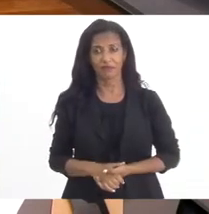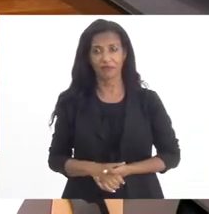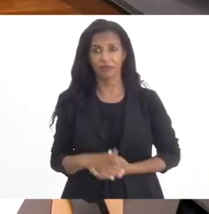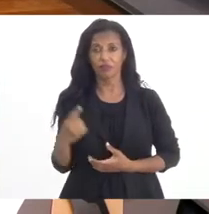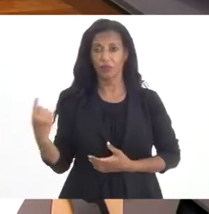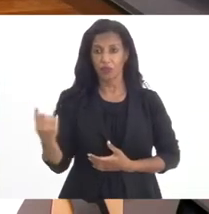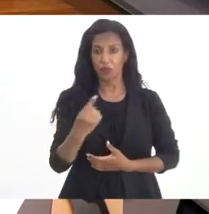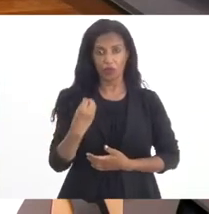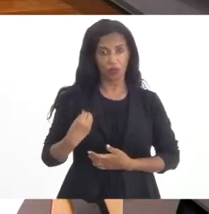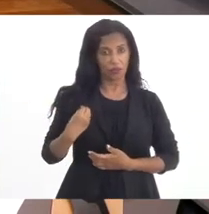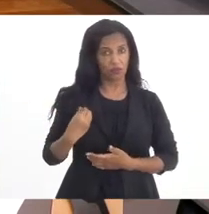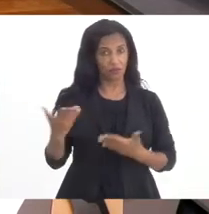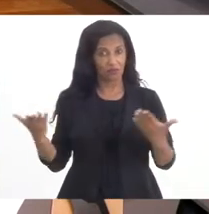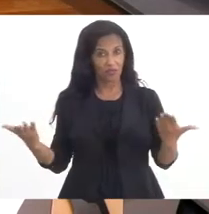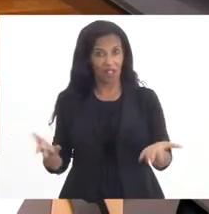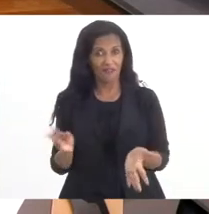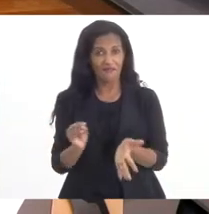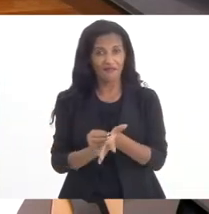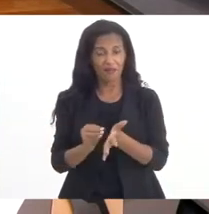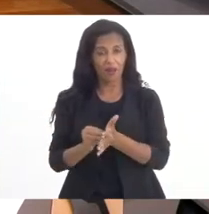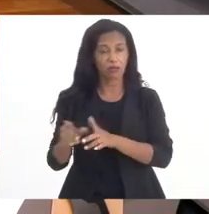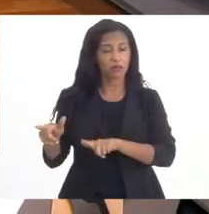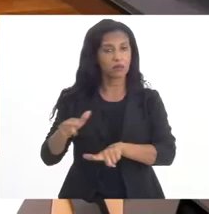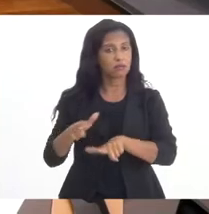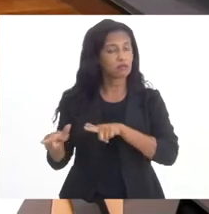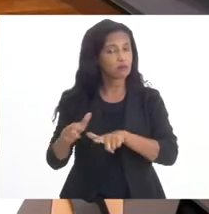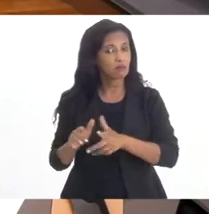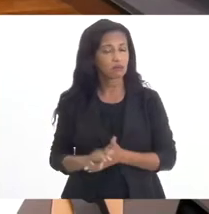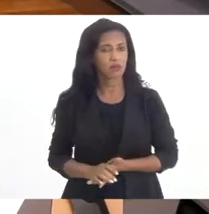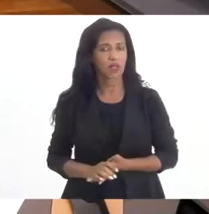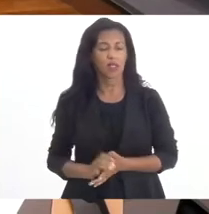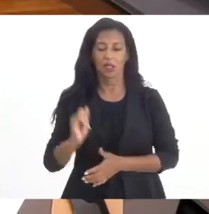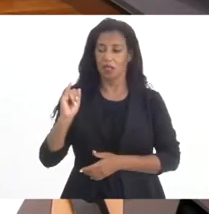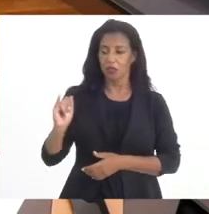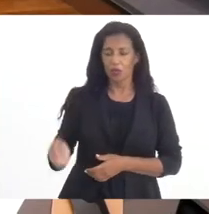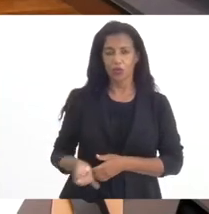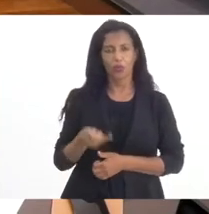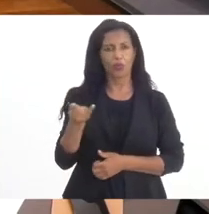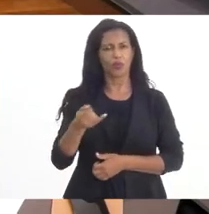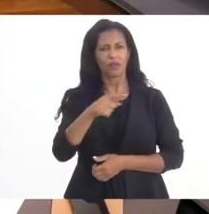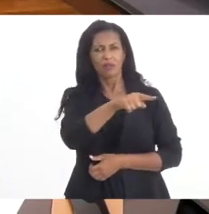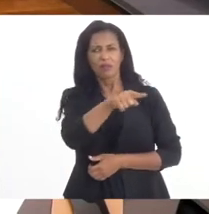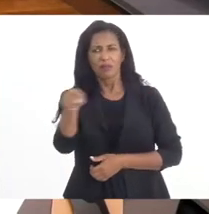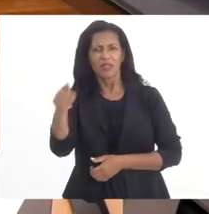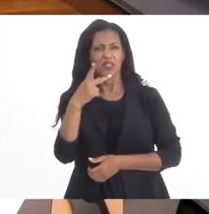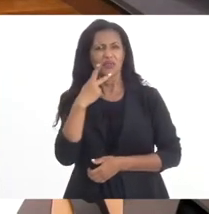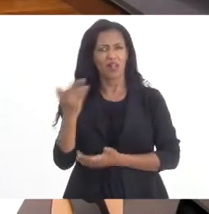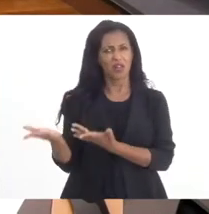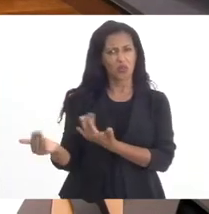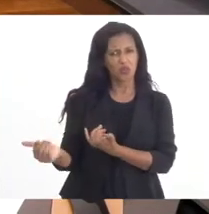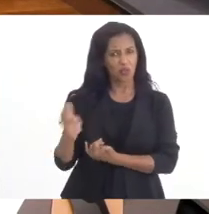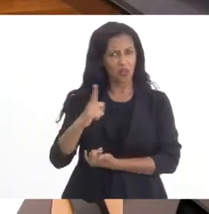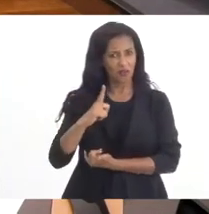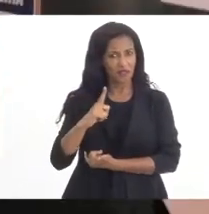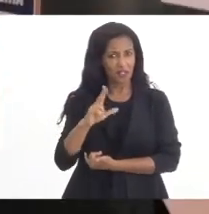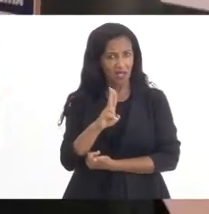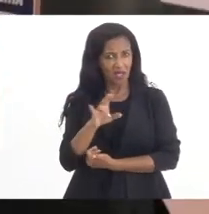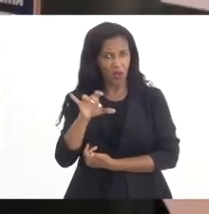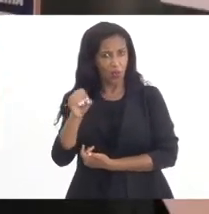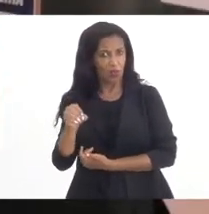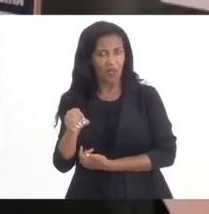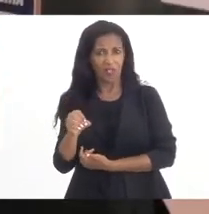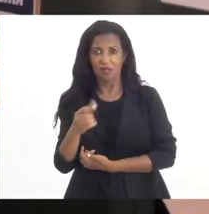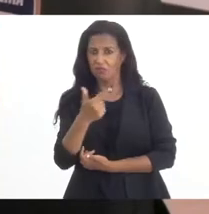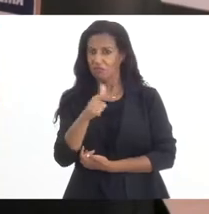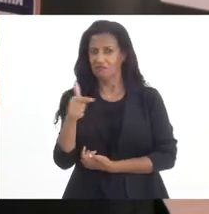estamos passando hoje é desemprego. Essas oportunidades que vocês falam, que o jovem da Zona Oeste tem com a UESO, isso